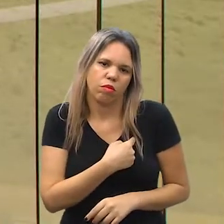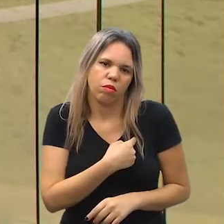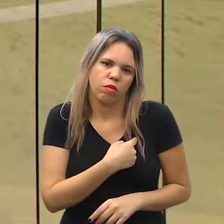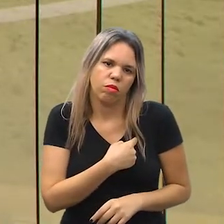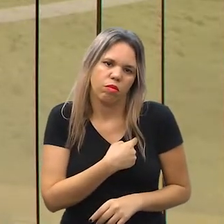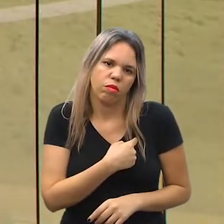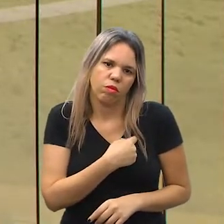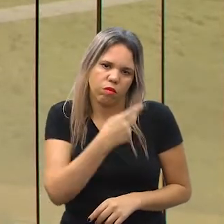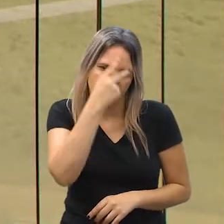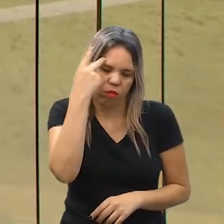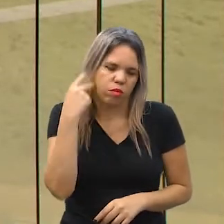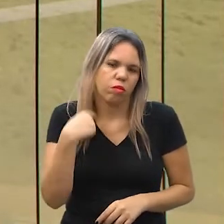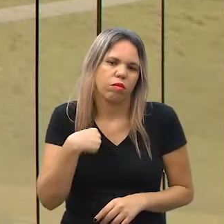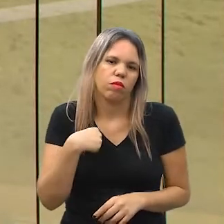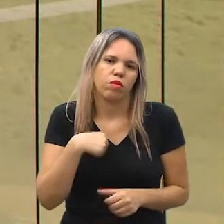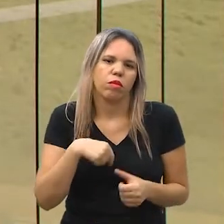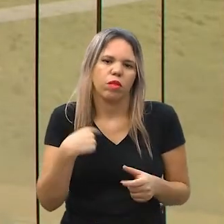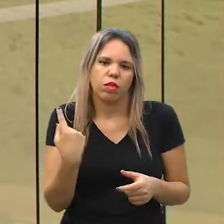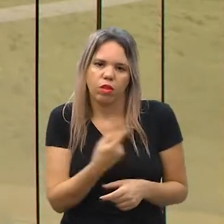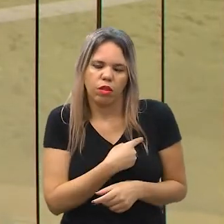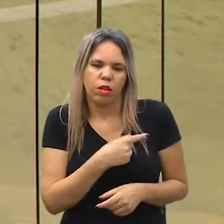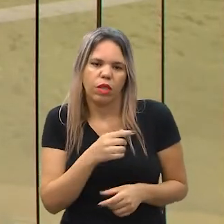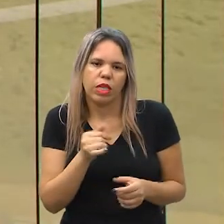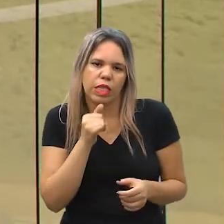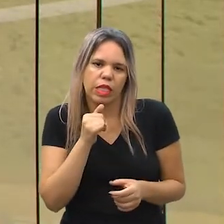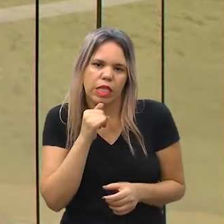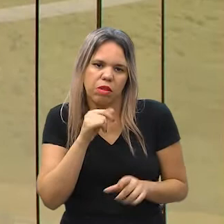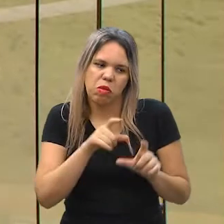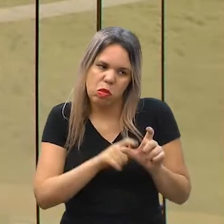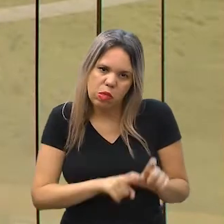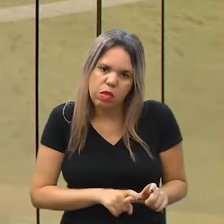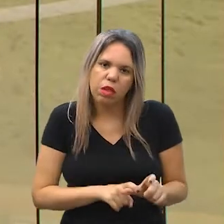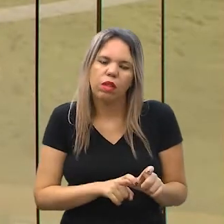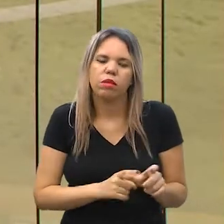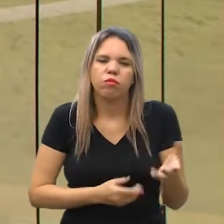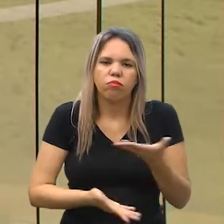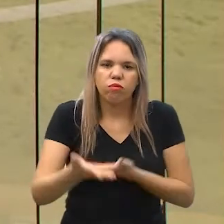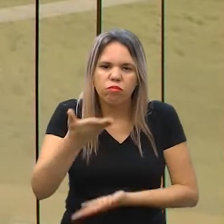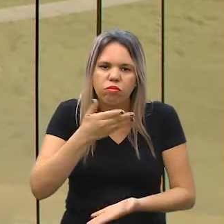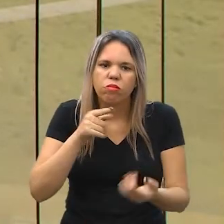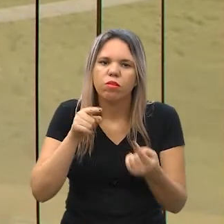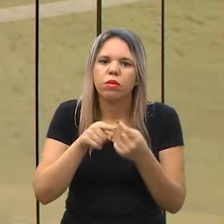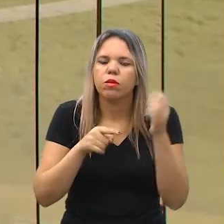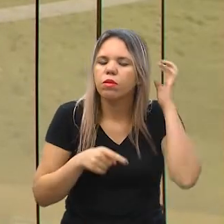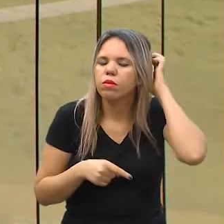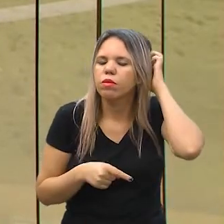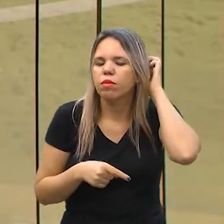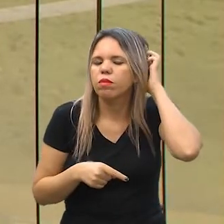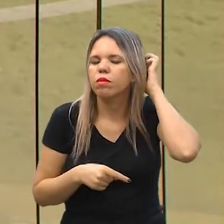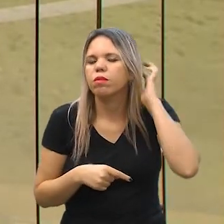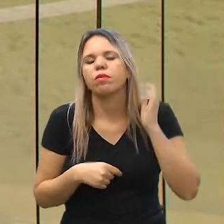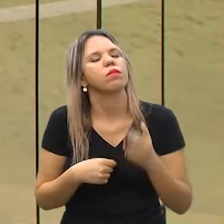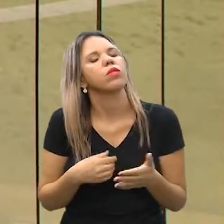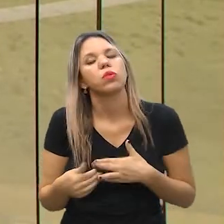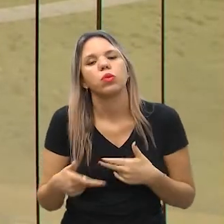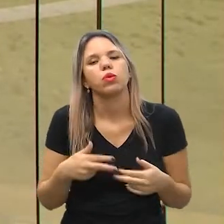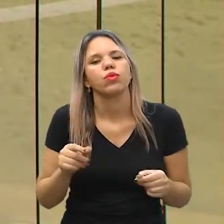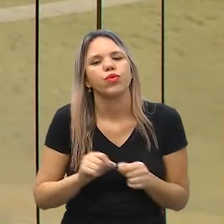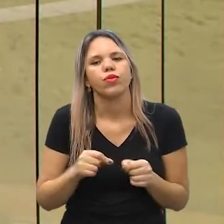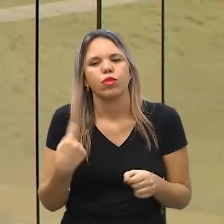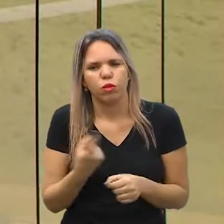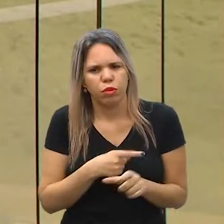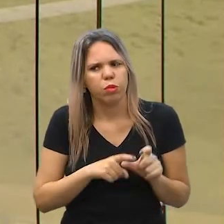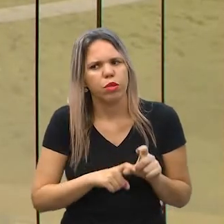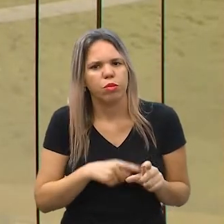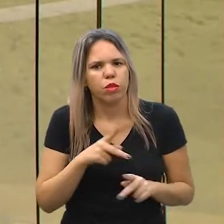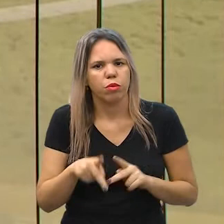somos seres totalmente holísticos, nós dependemos diretamente um do outro, independente do que for,